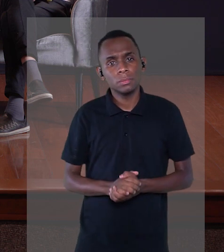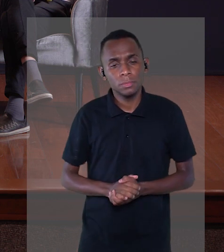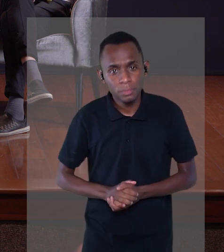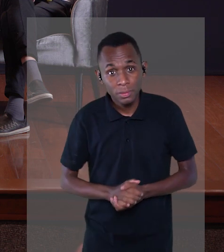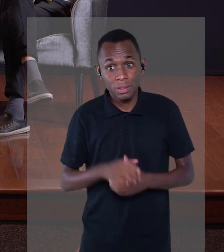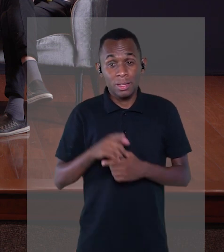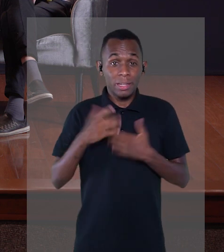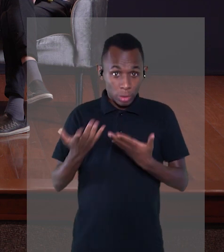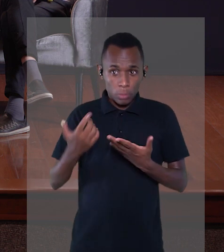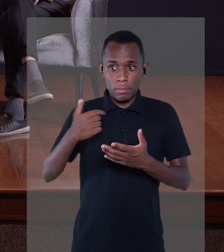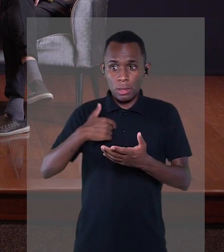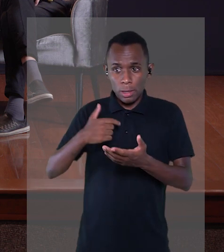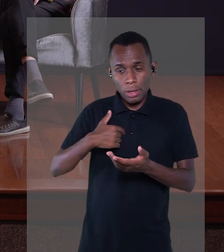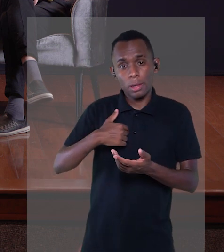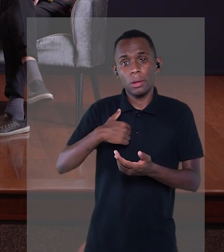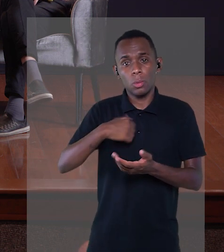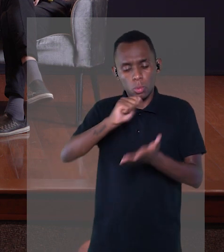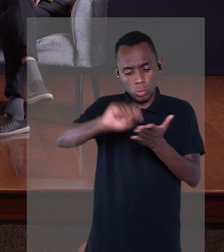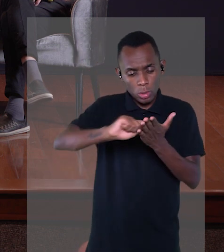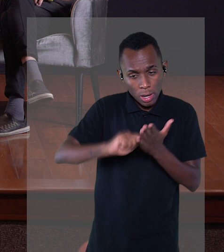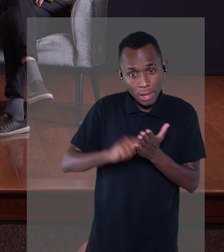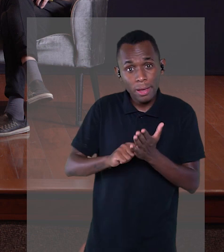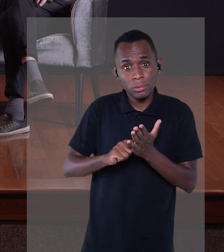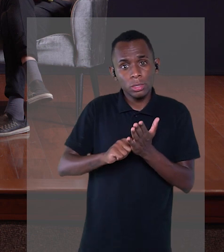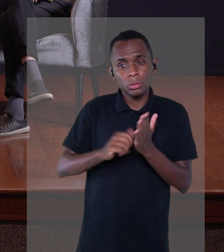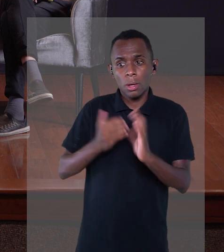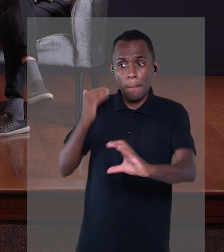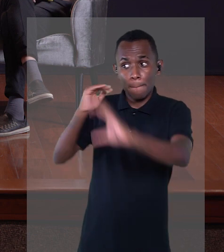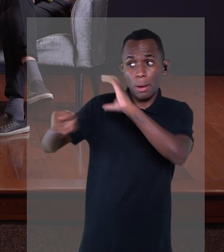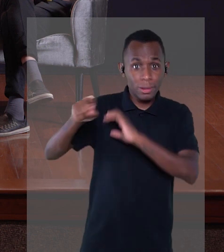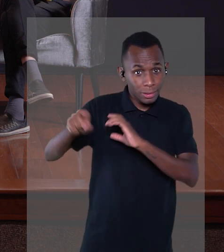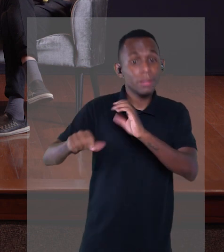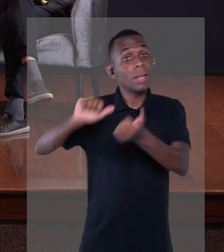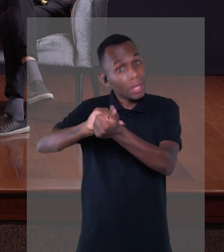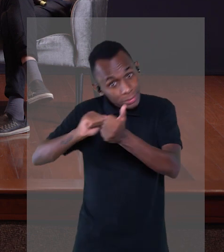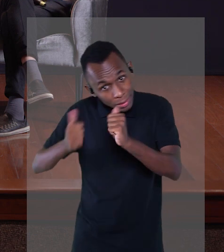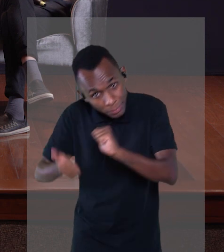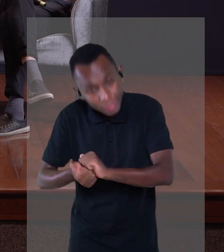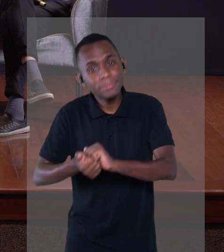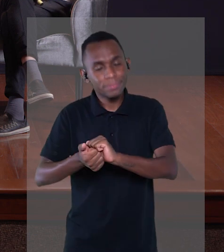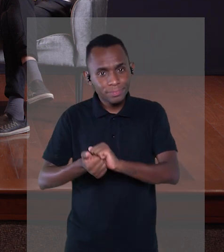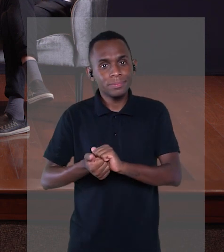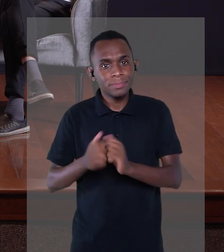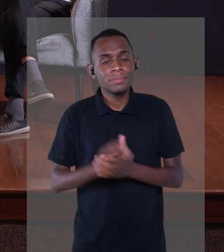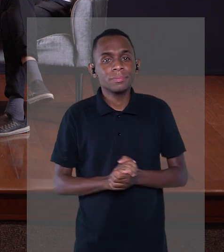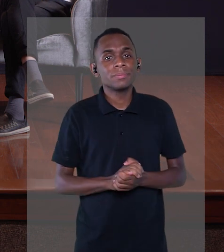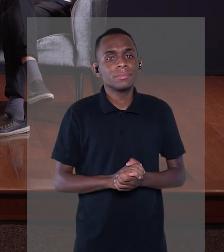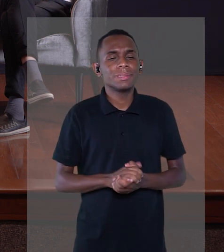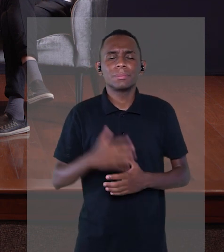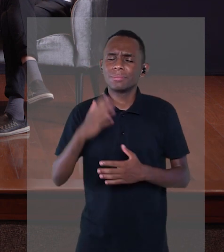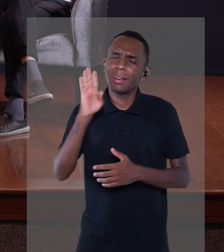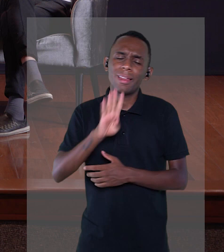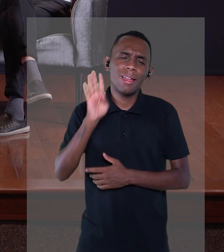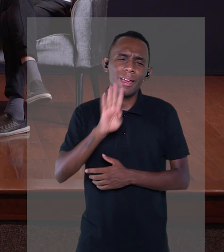uma partitura, né? Eu mando lá, lá, lá para ele, ele faz uma partitura em cima da minha melodia. Então é